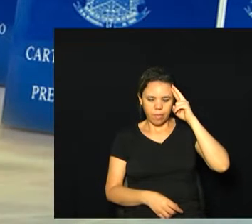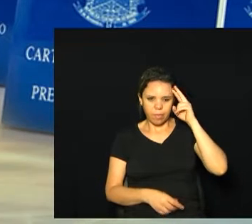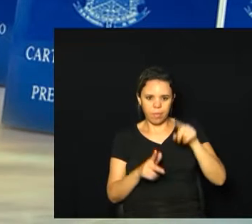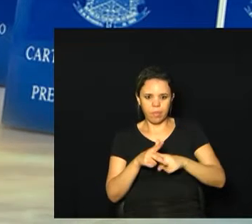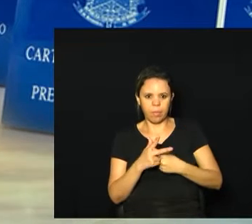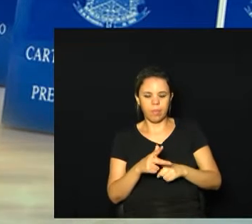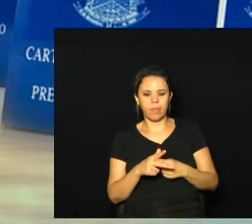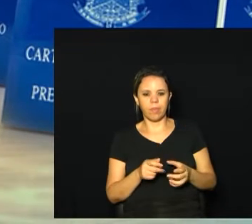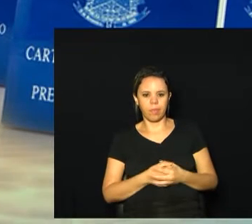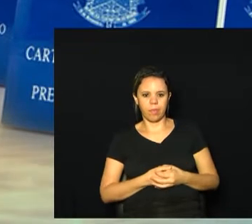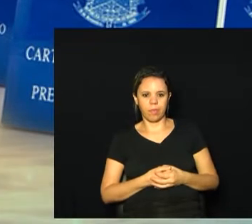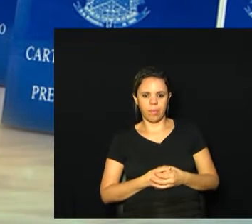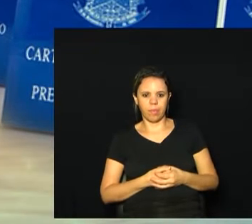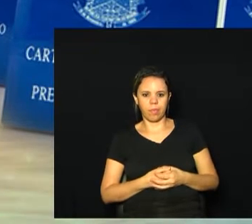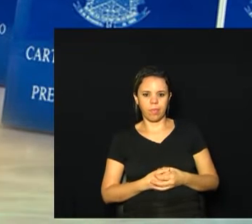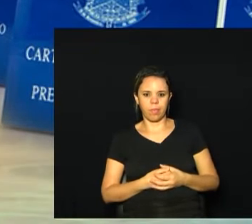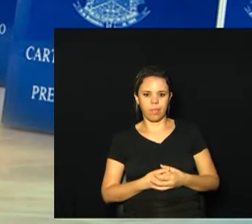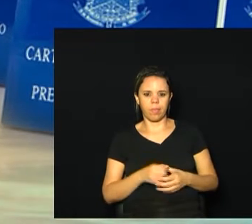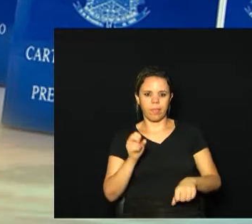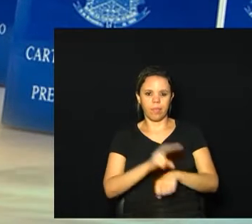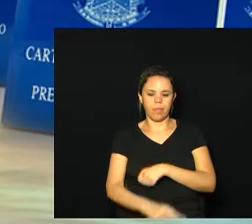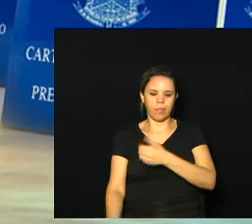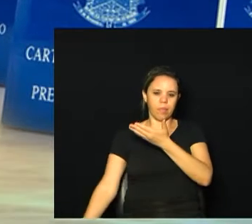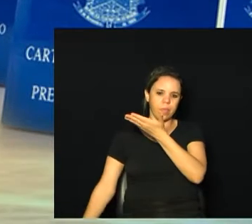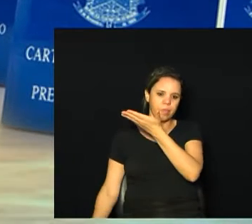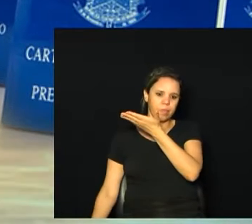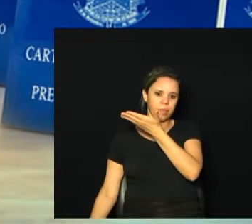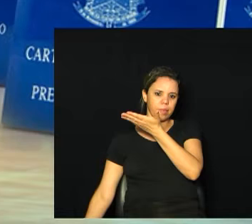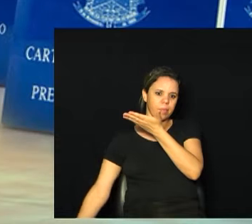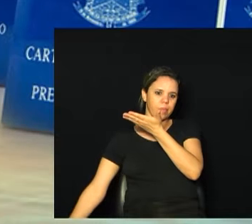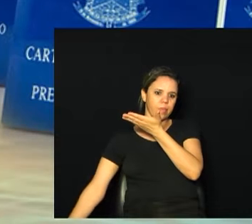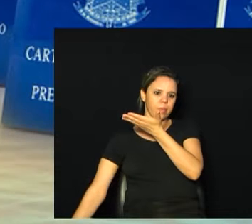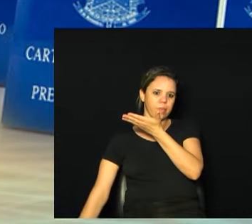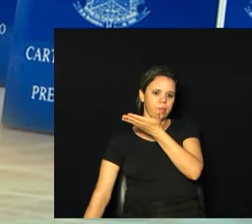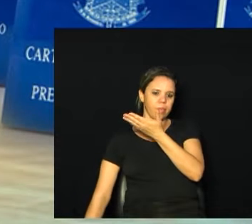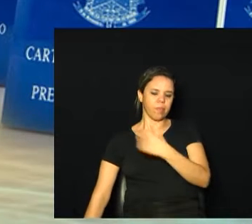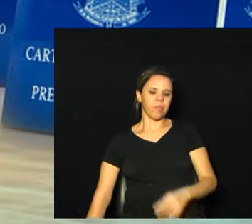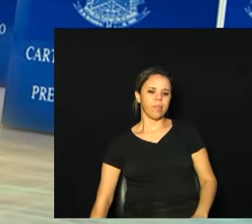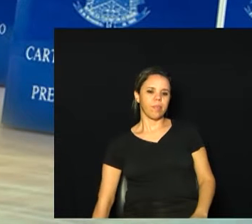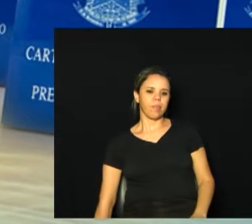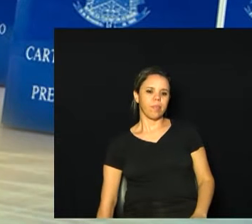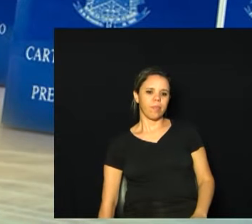de prevenção. Detalhes de cada vaga, o interessado encontra em